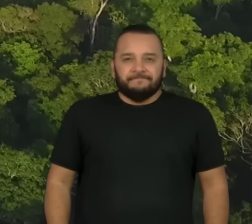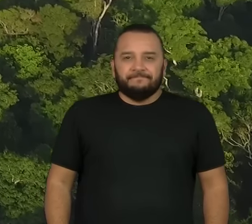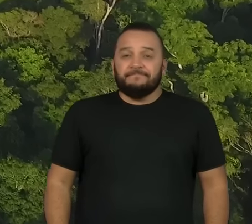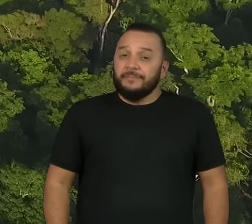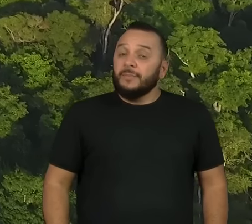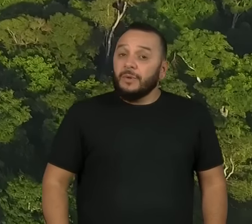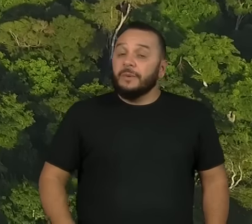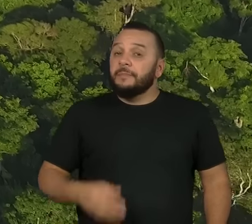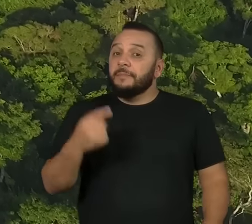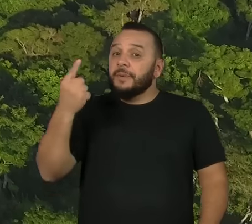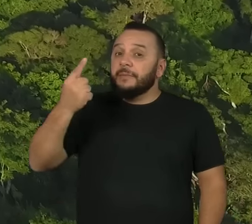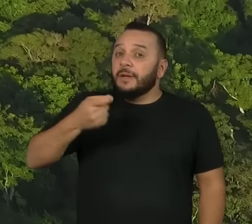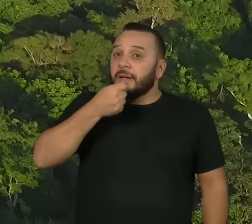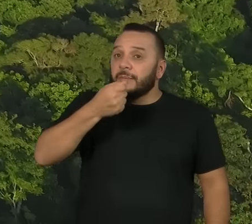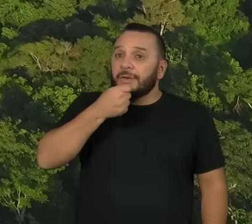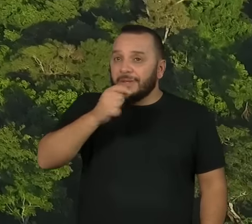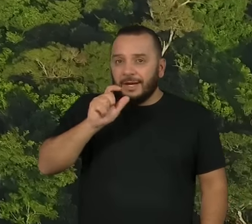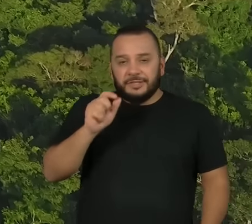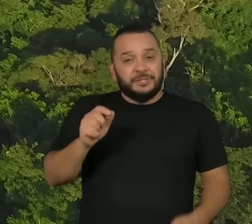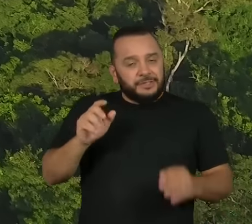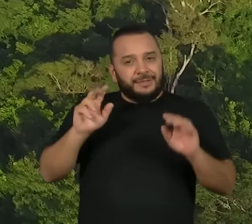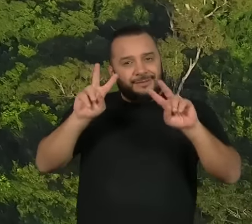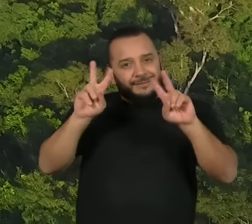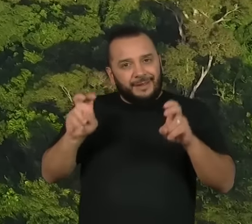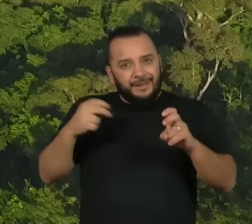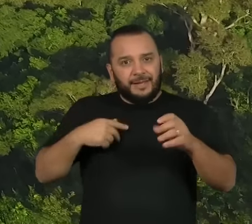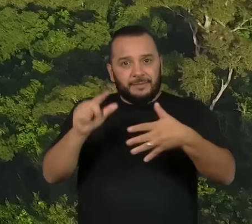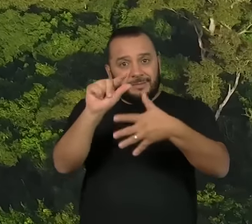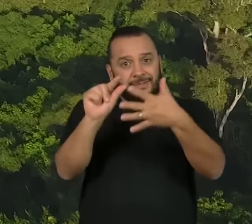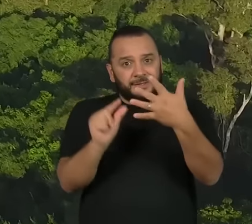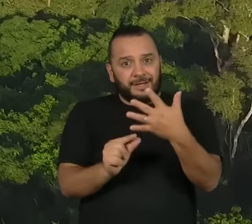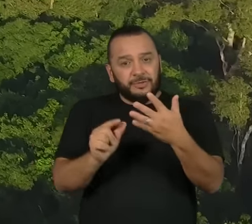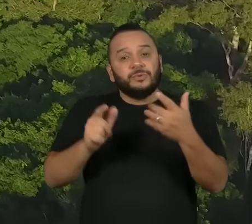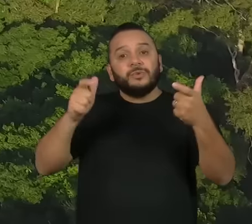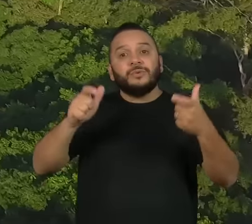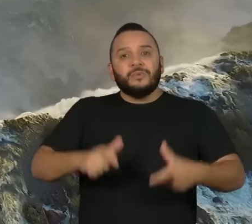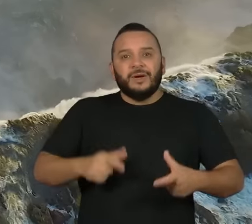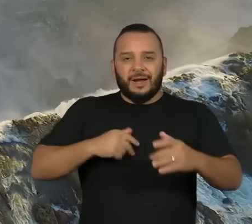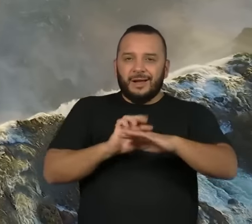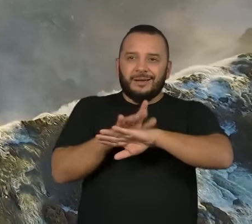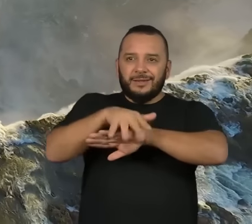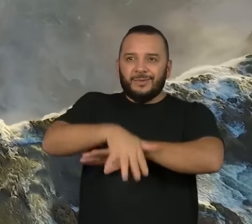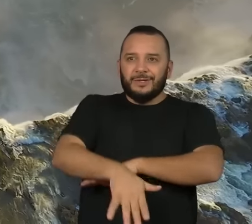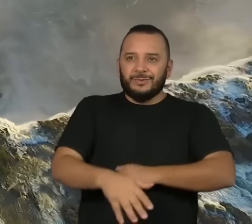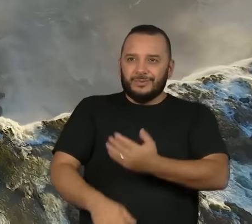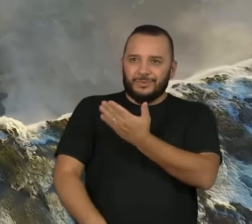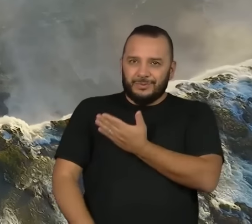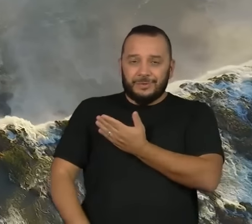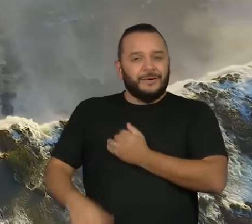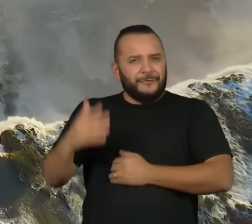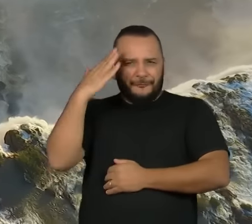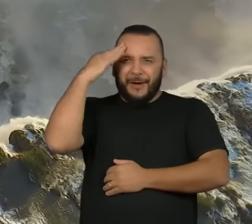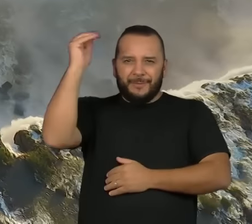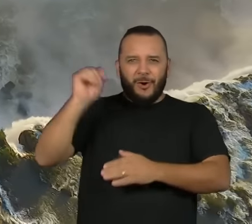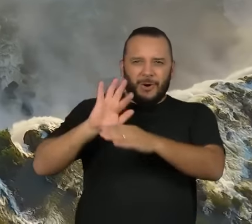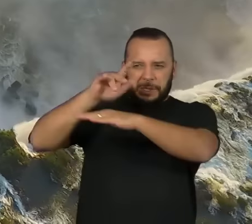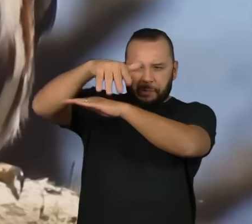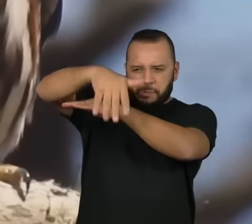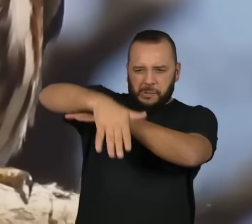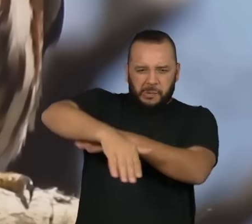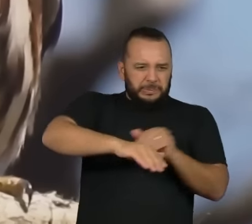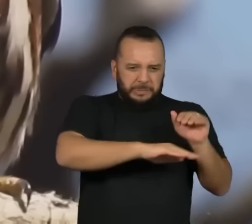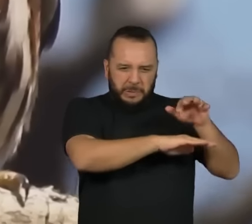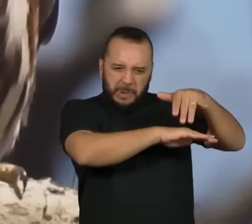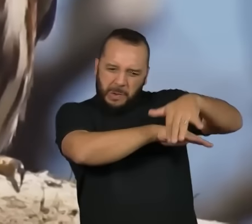Veja a primeira reportagem da série sobre a Mata Atlântica no Parque Nacional do Iguaçu, onde estão as famosas cataratas.